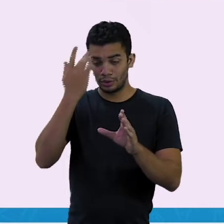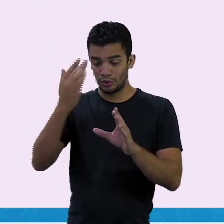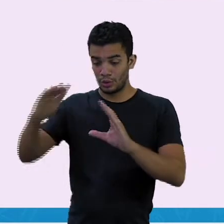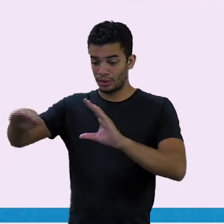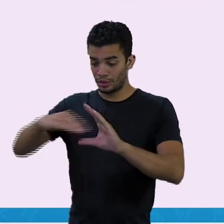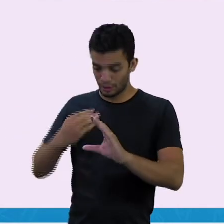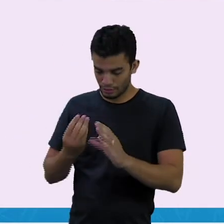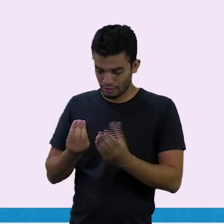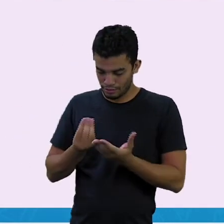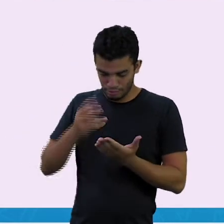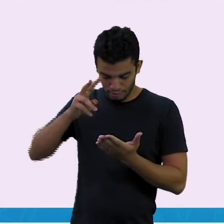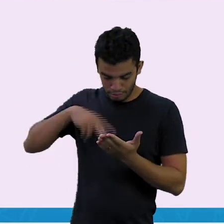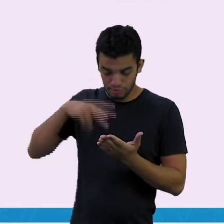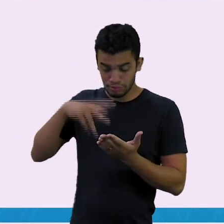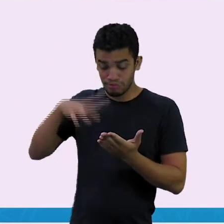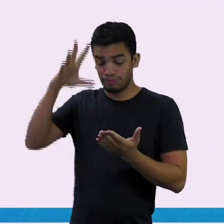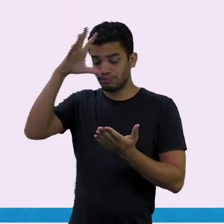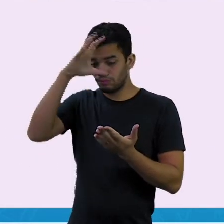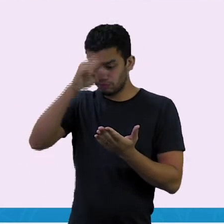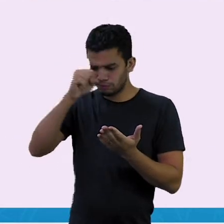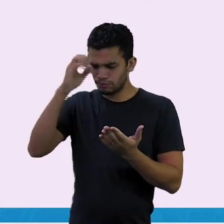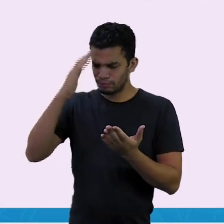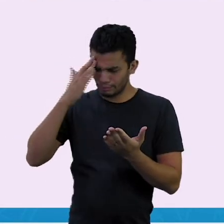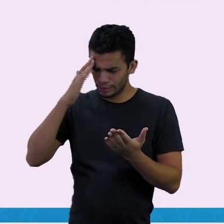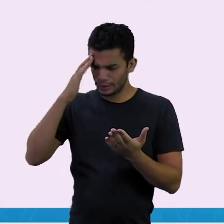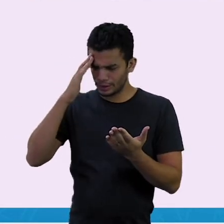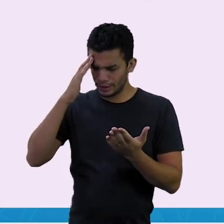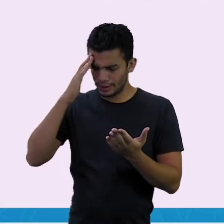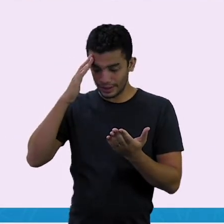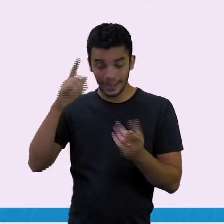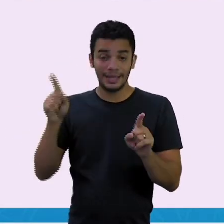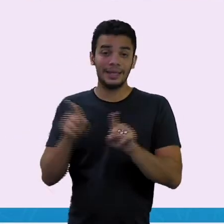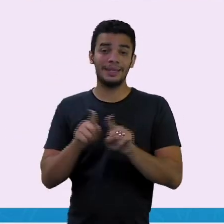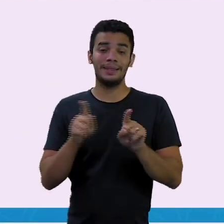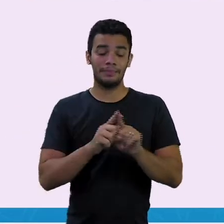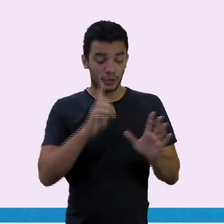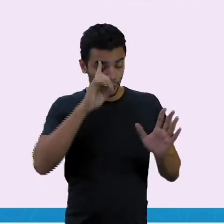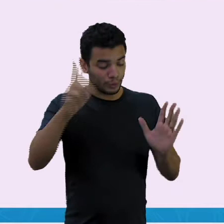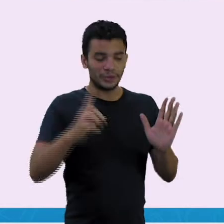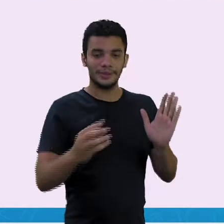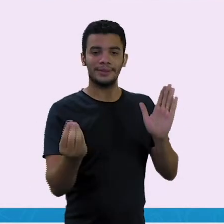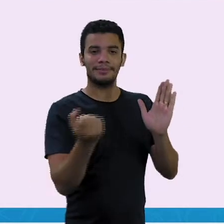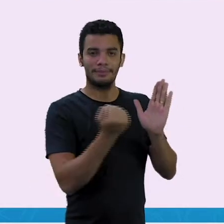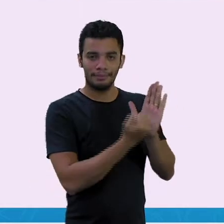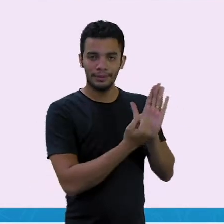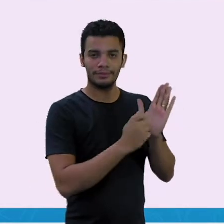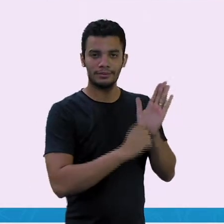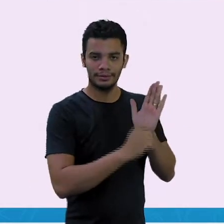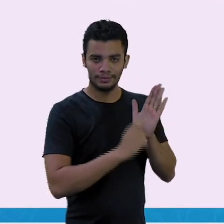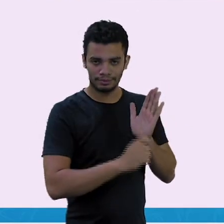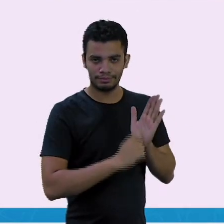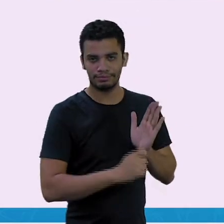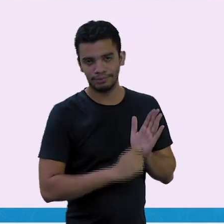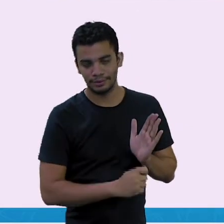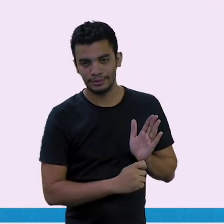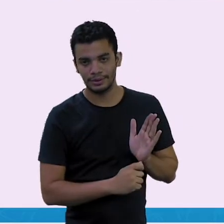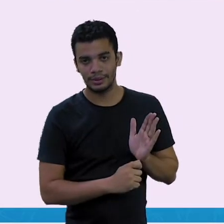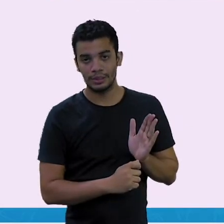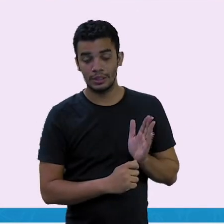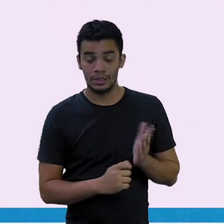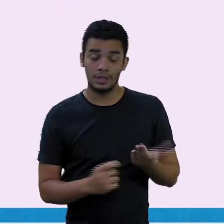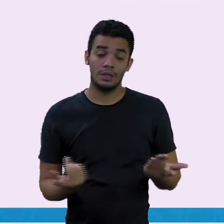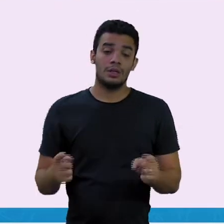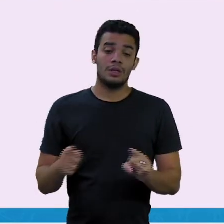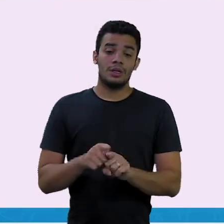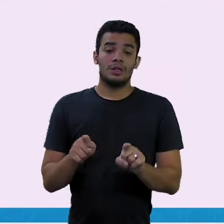a data. O bilhete sempre pode ser acompanhado por uma despedida. No caso aqui do bilhete da Maria, ela